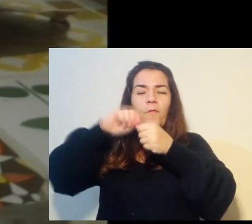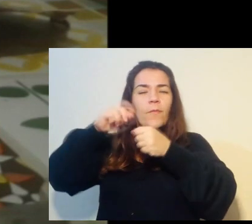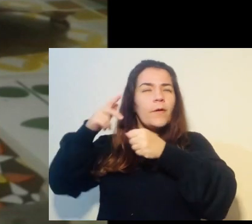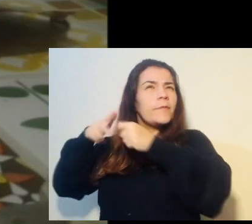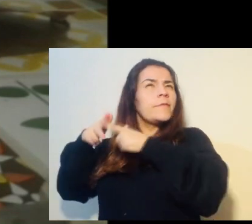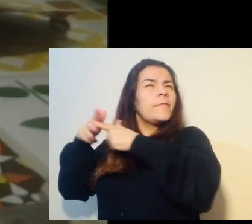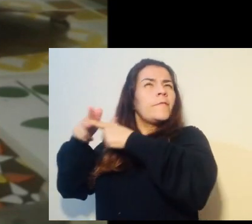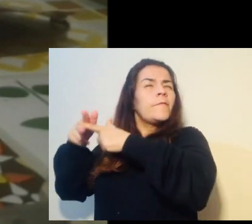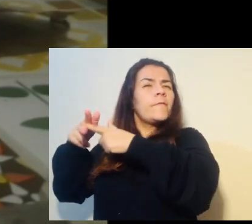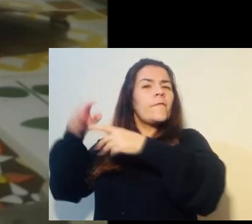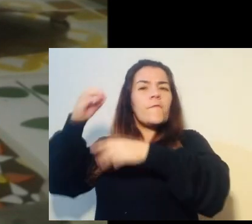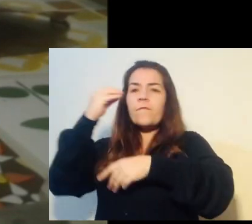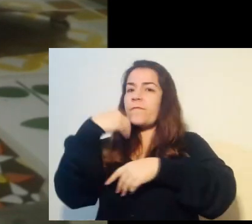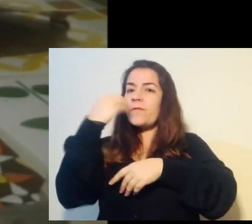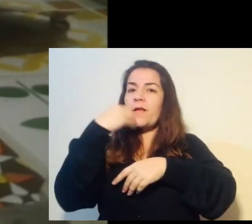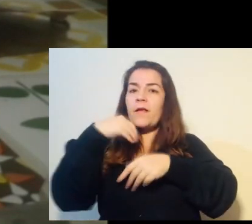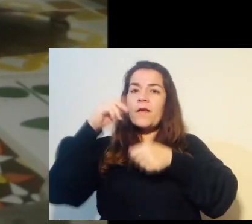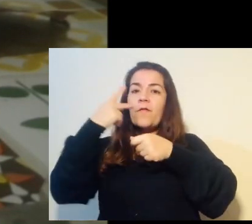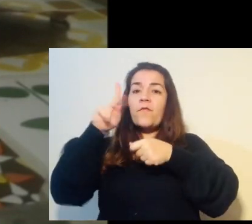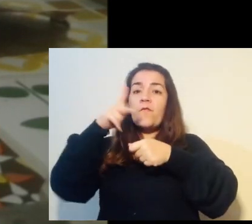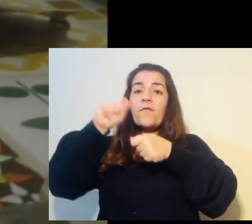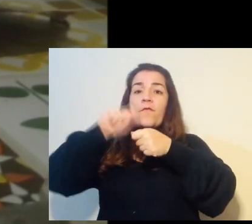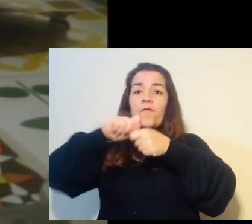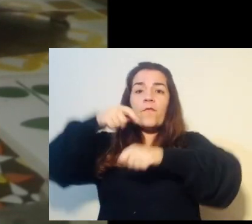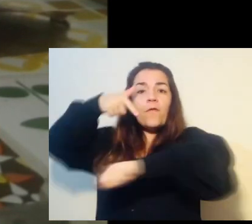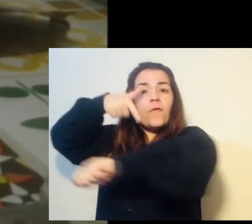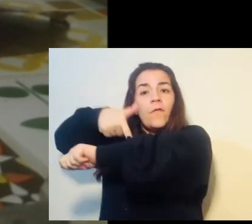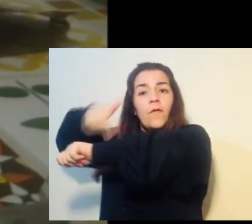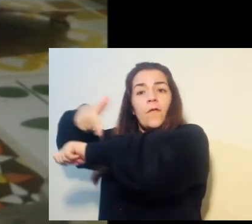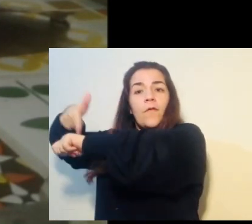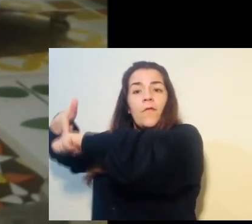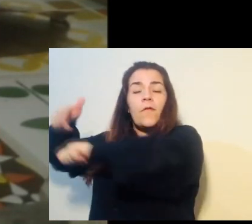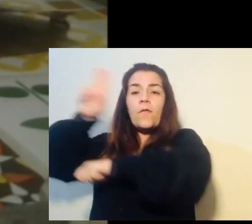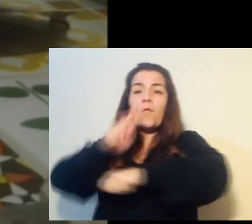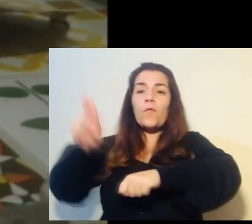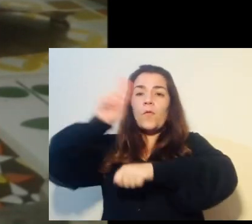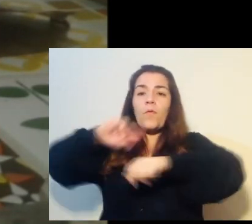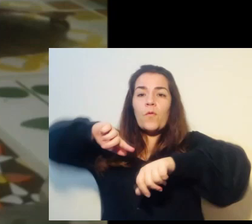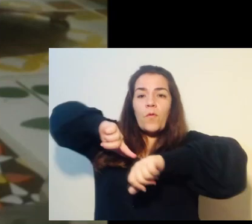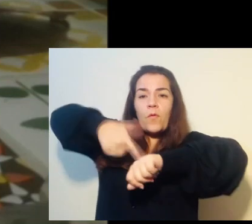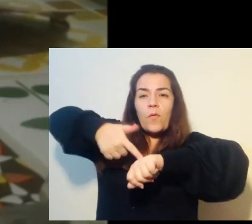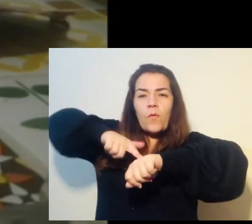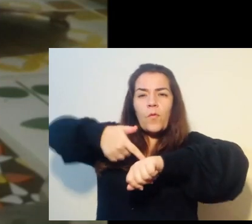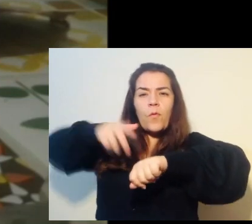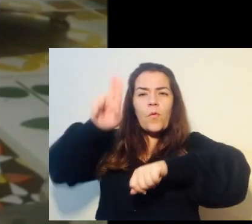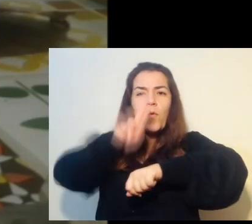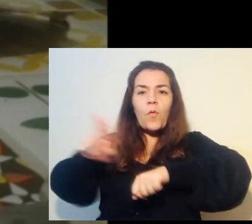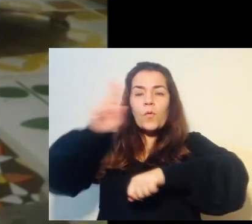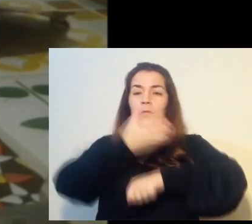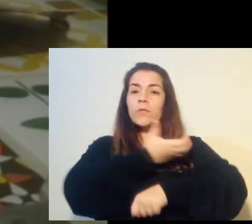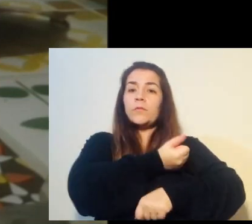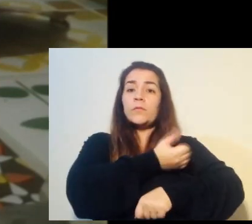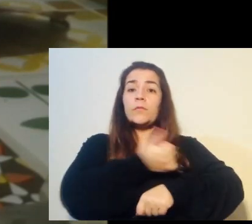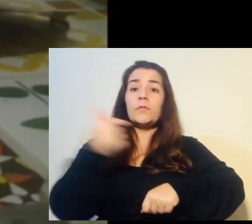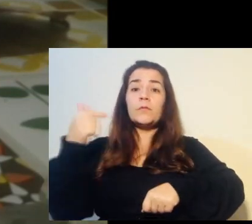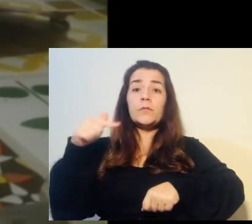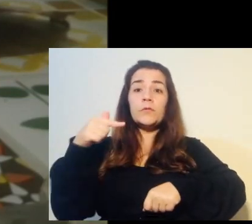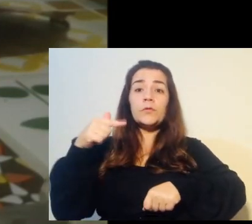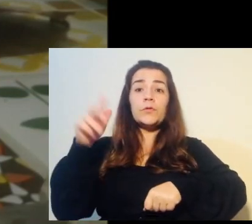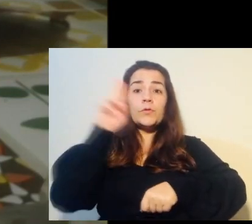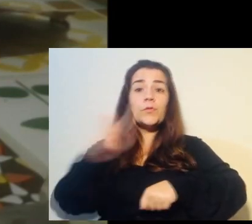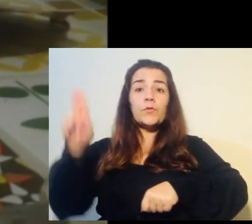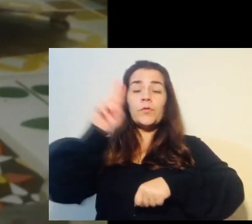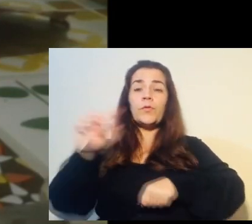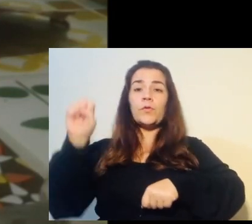carga de bateria, por isso que estava fraca. Eu falei de furar com a broca de número 7. Eu acabei usando a